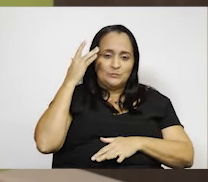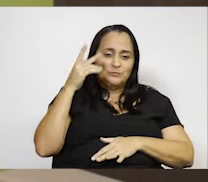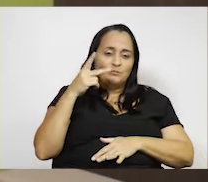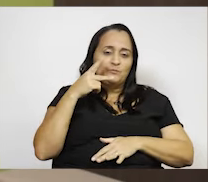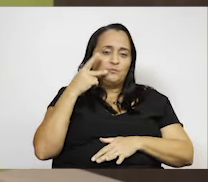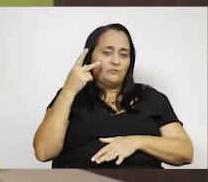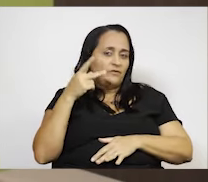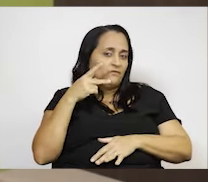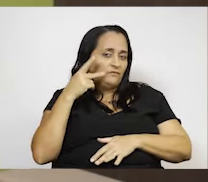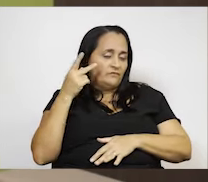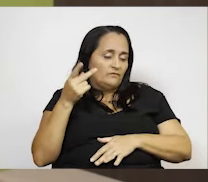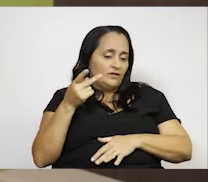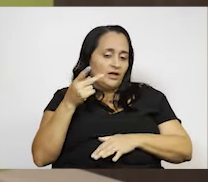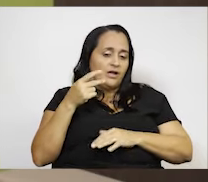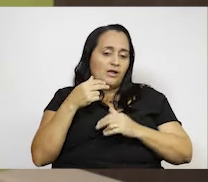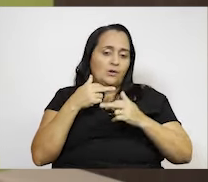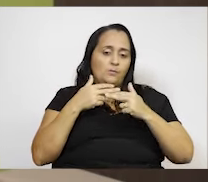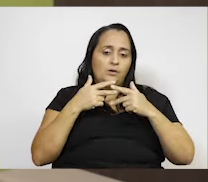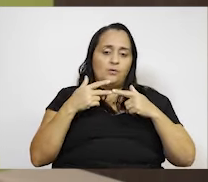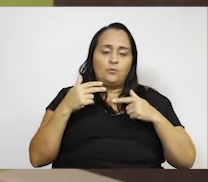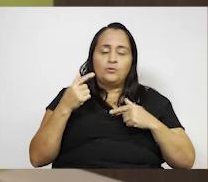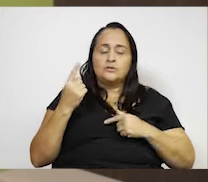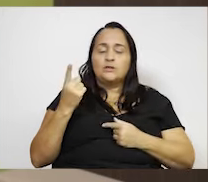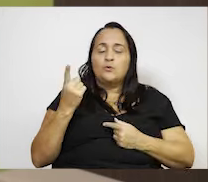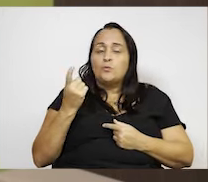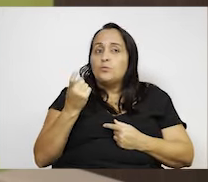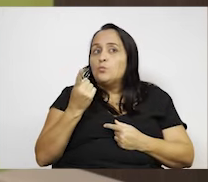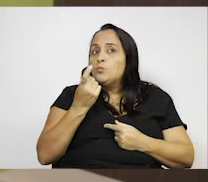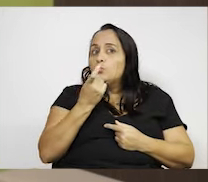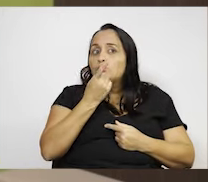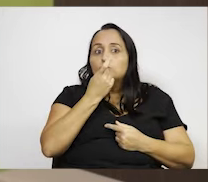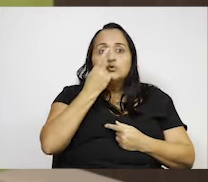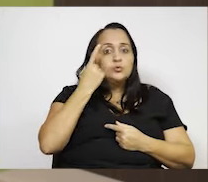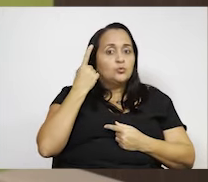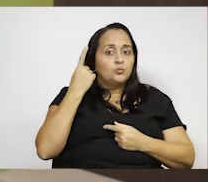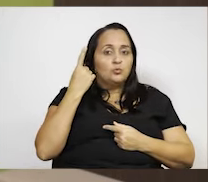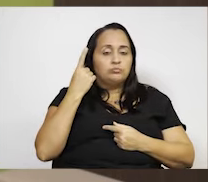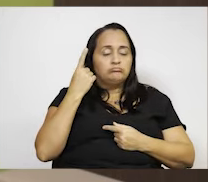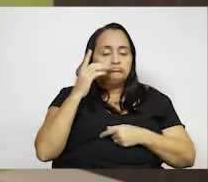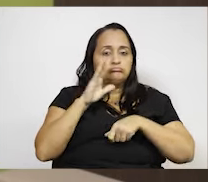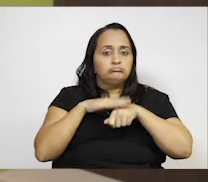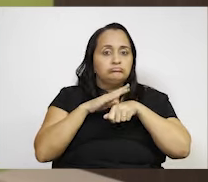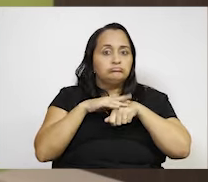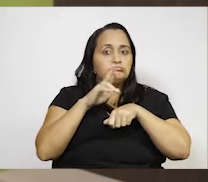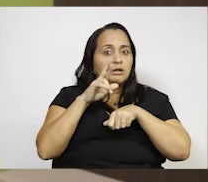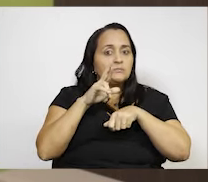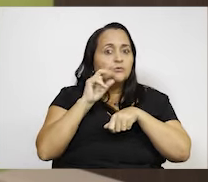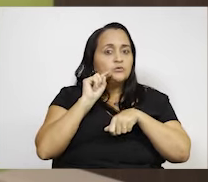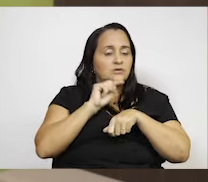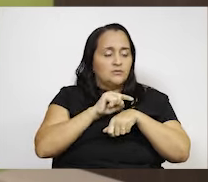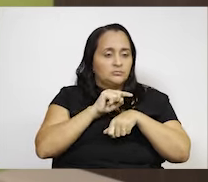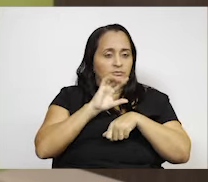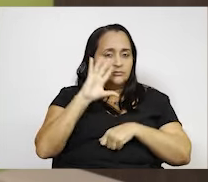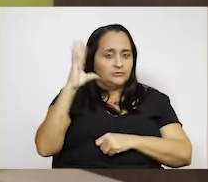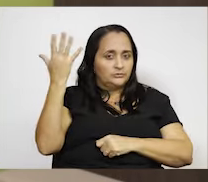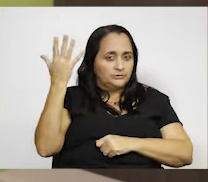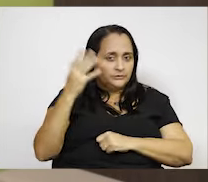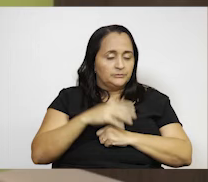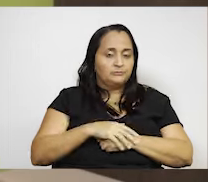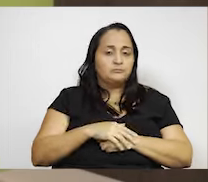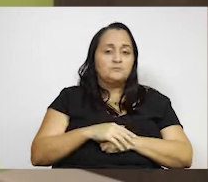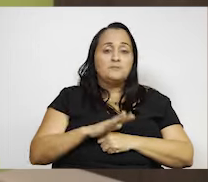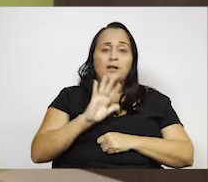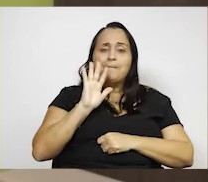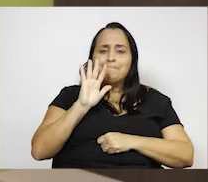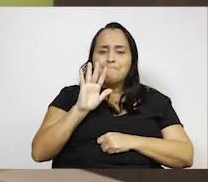coisa só, como se fosse o único elemento que é o responsável por aquele fato. Aí, quando você